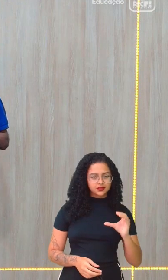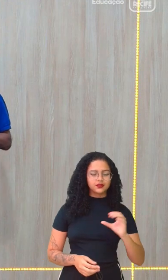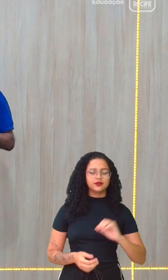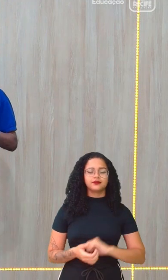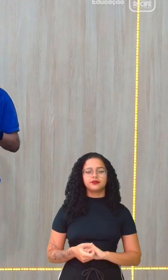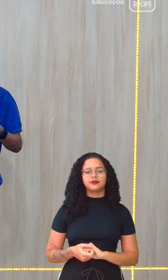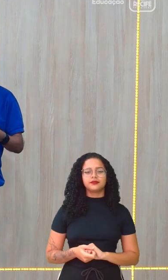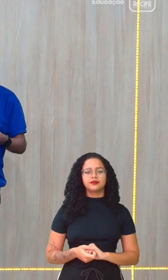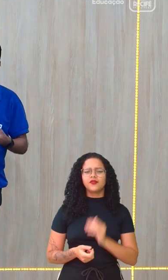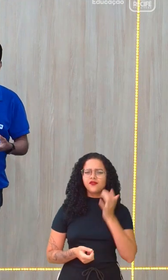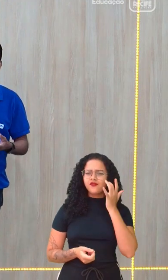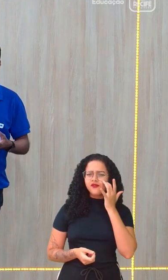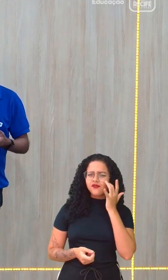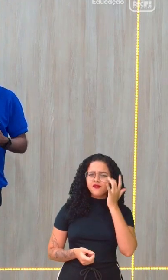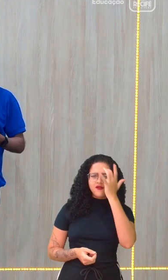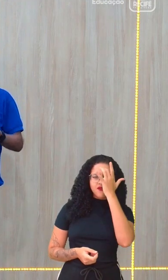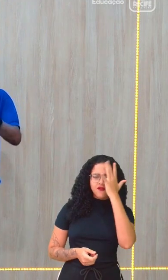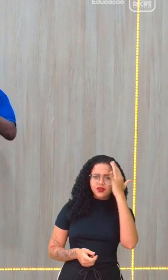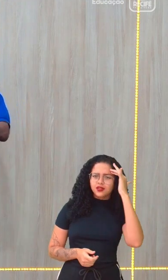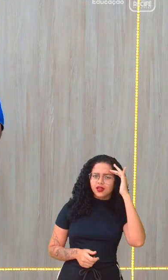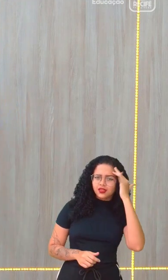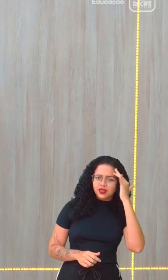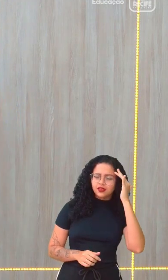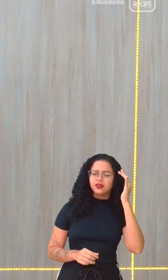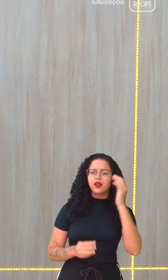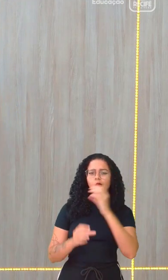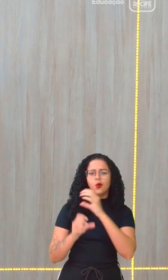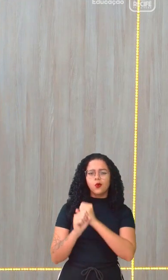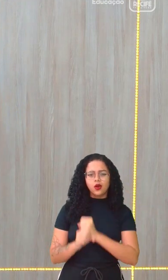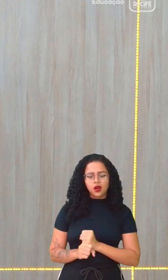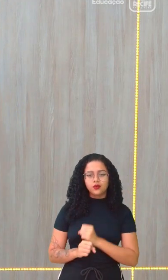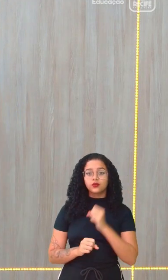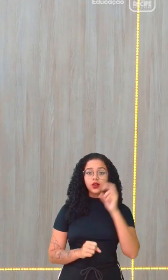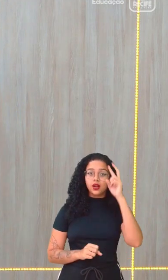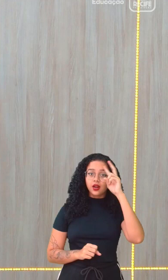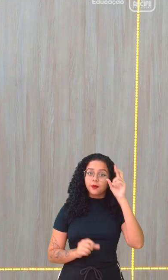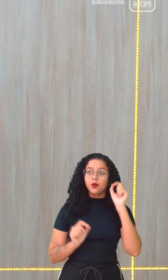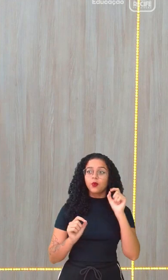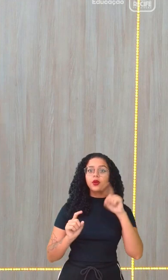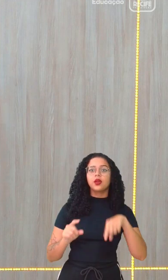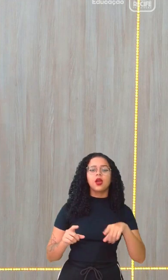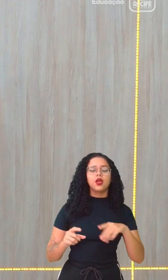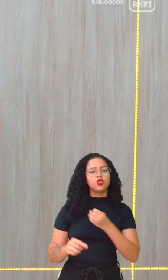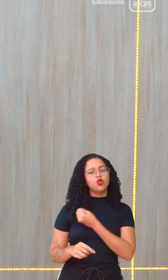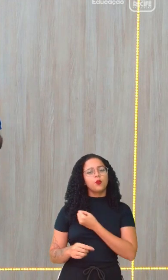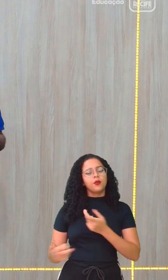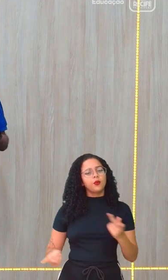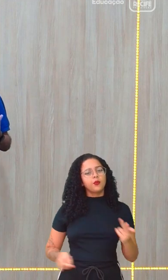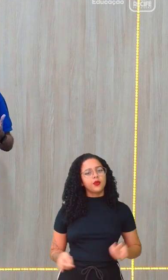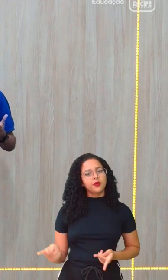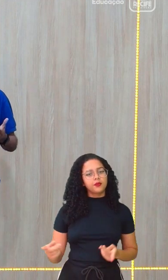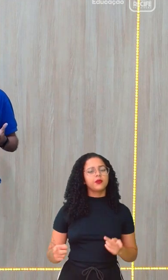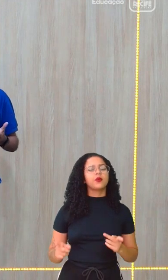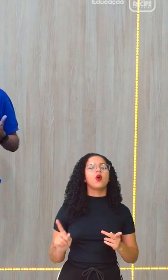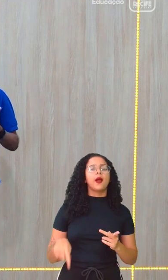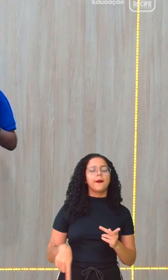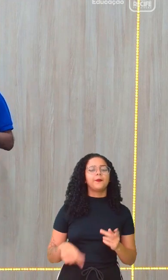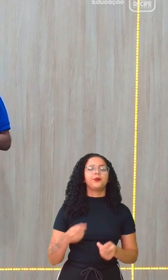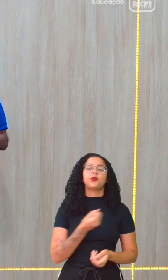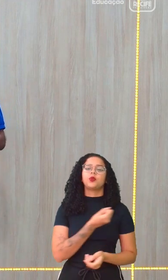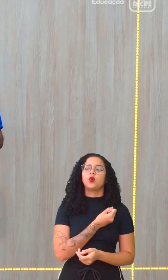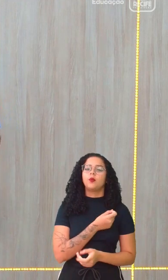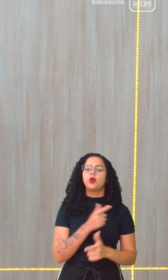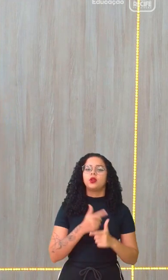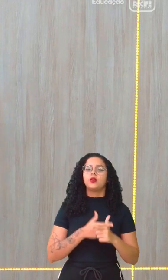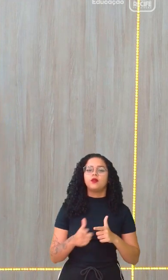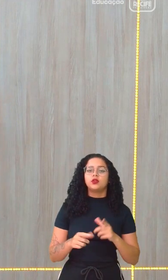fácil compreender bem aí o cálculo de MMC? Lembrar o que é número primo, que é aquele número que divide apenas por